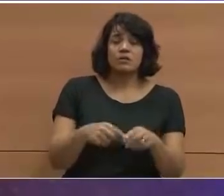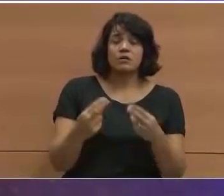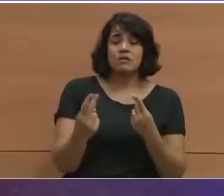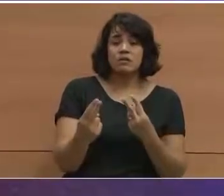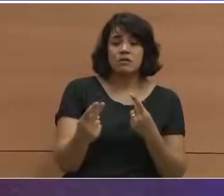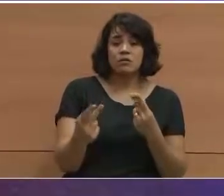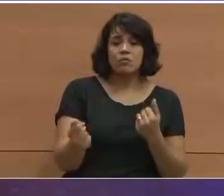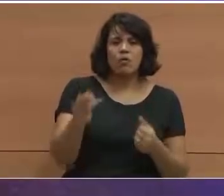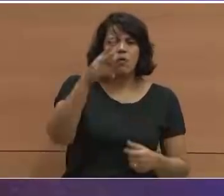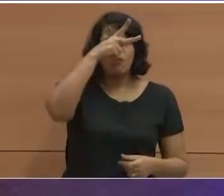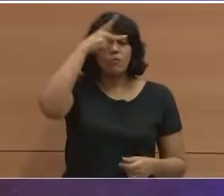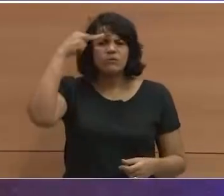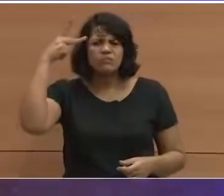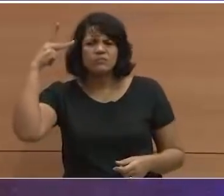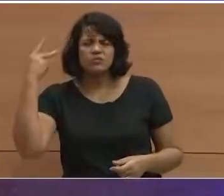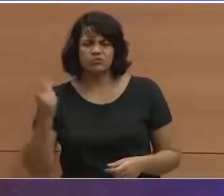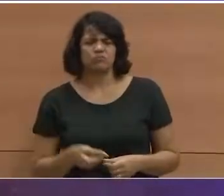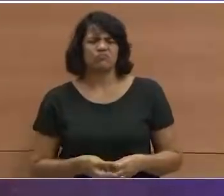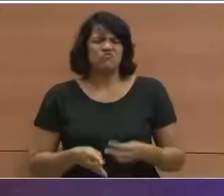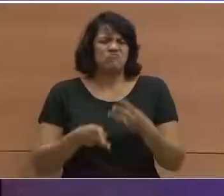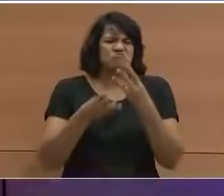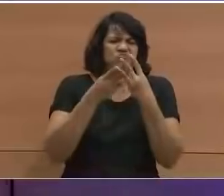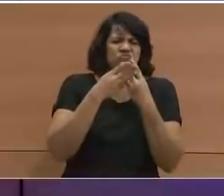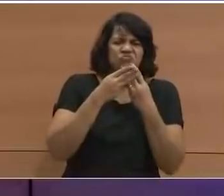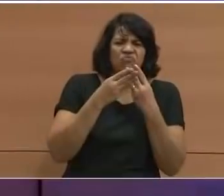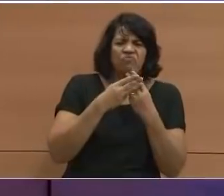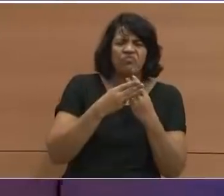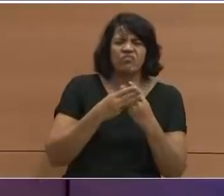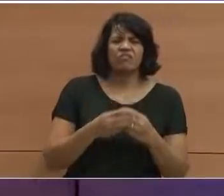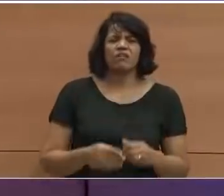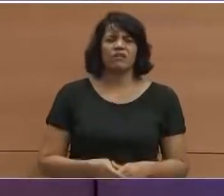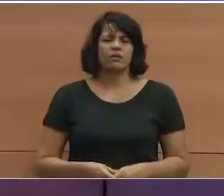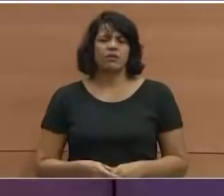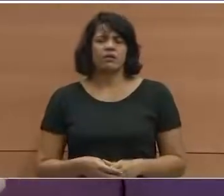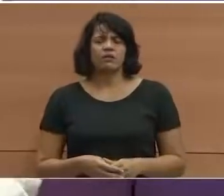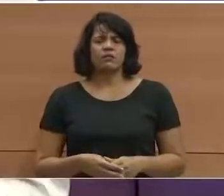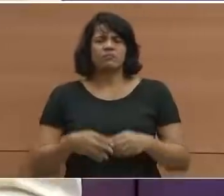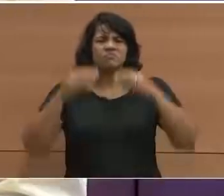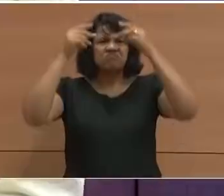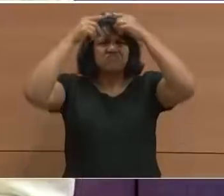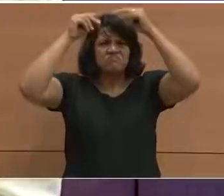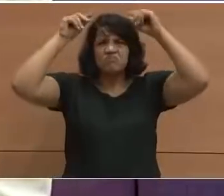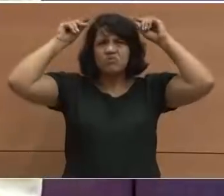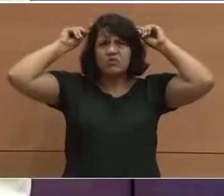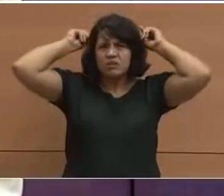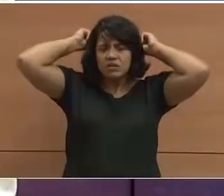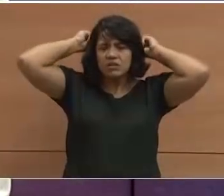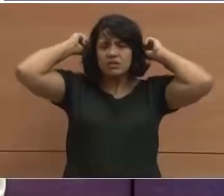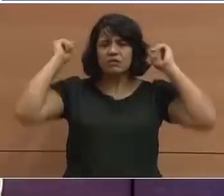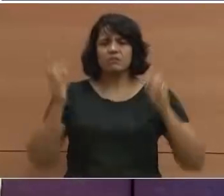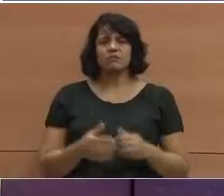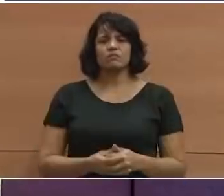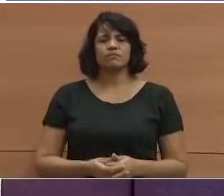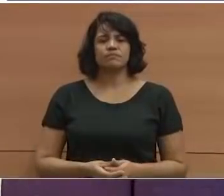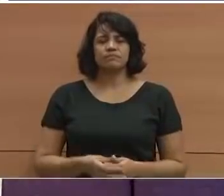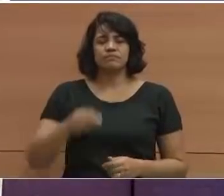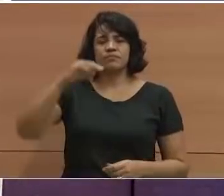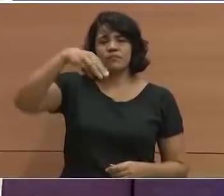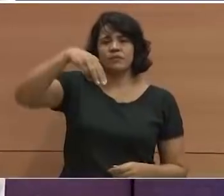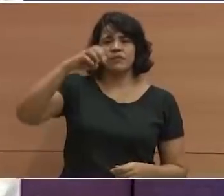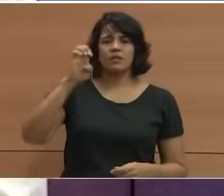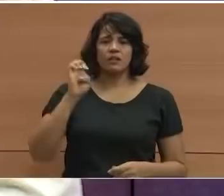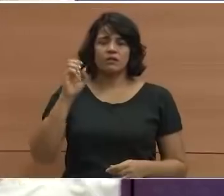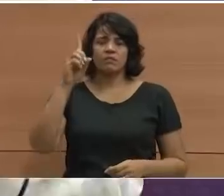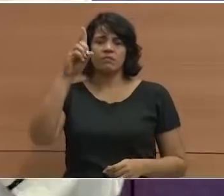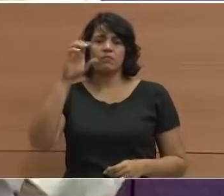partos, dos medos, né, dos mesopotâmios, né, etc. Não é que está escrito aqui? No versículo